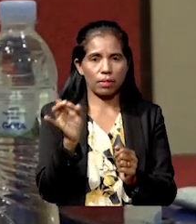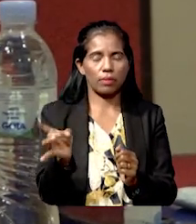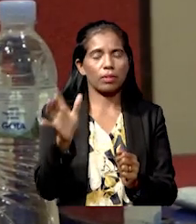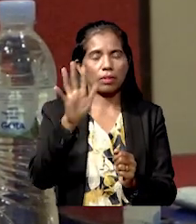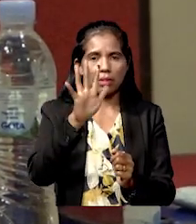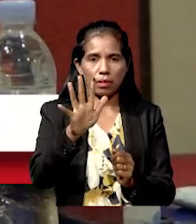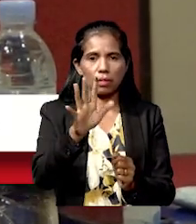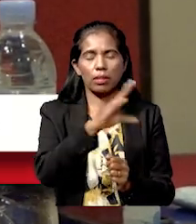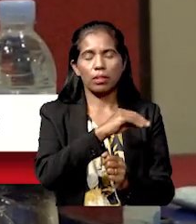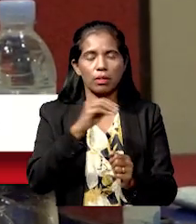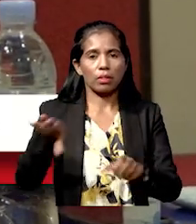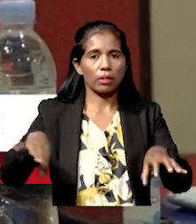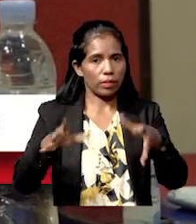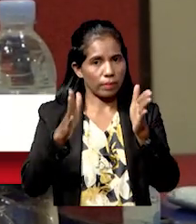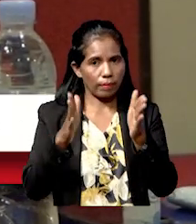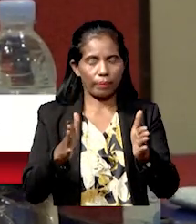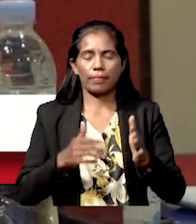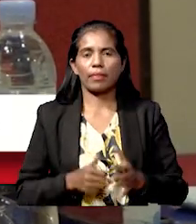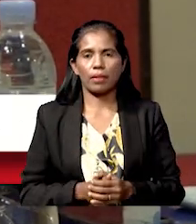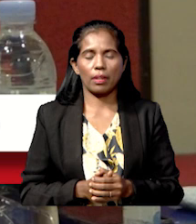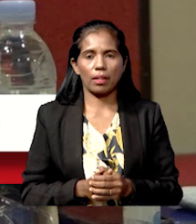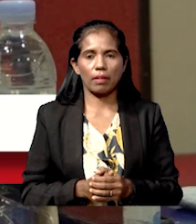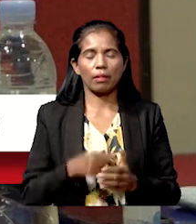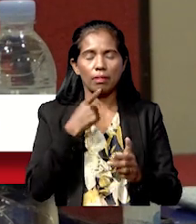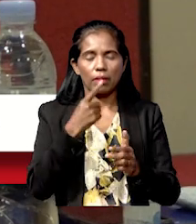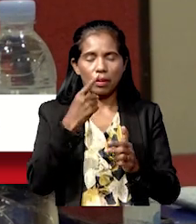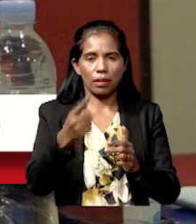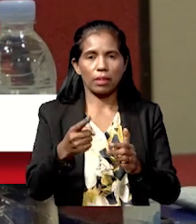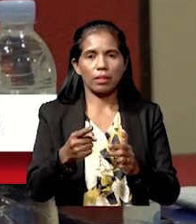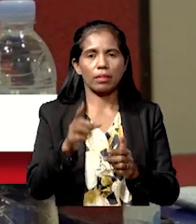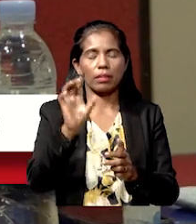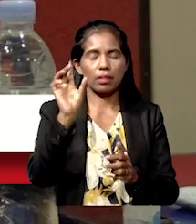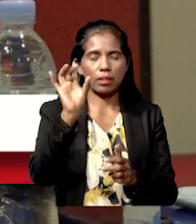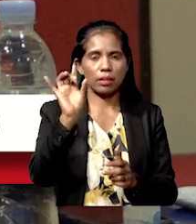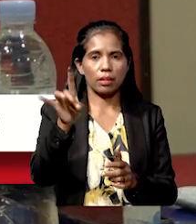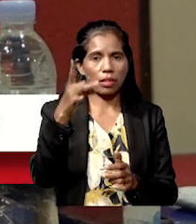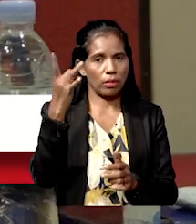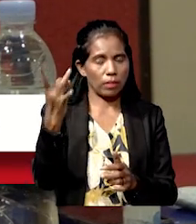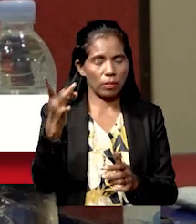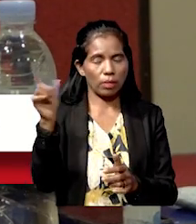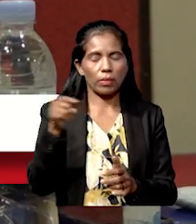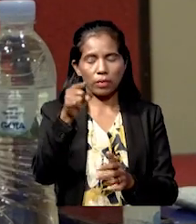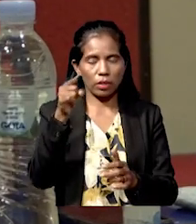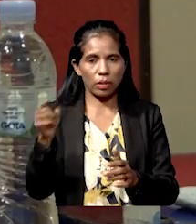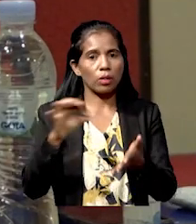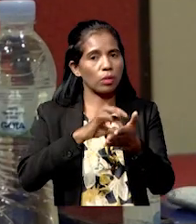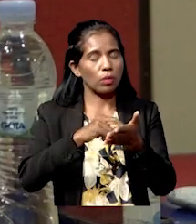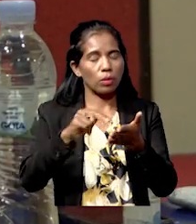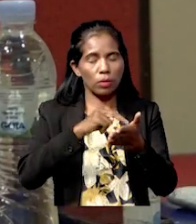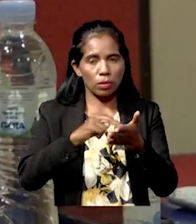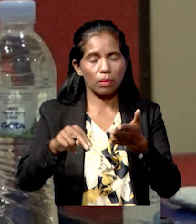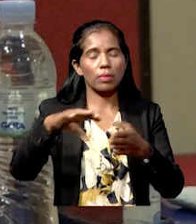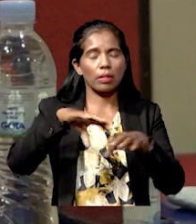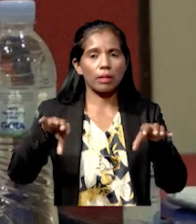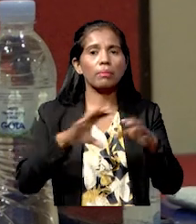158.722 eleitores inscritos, aproximadamente 18% do número de eleitores recenseados. Na